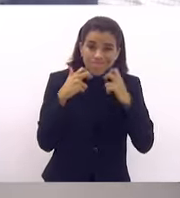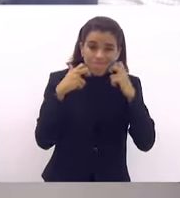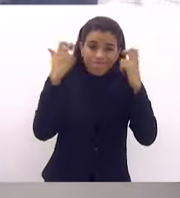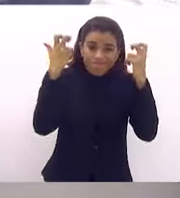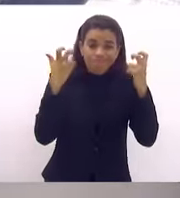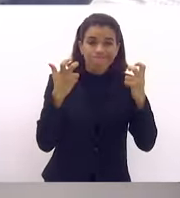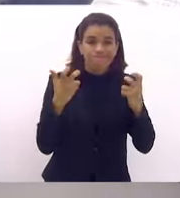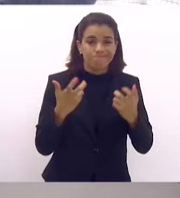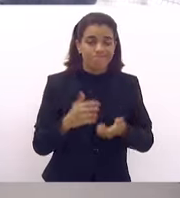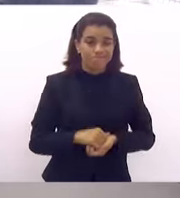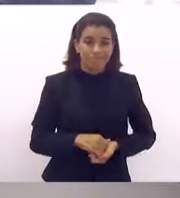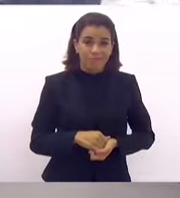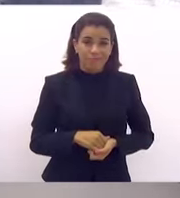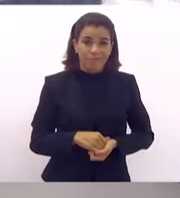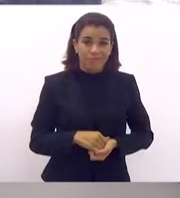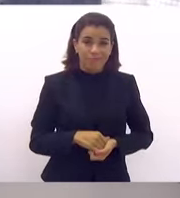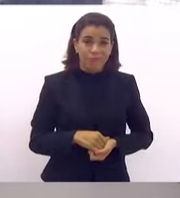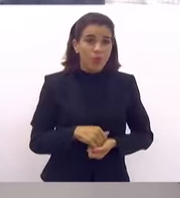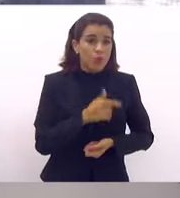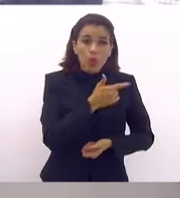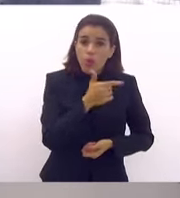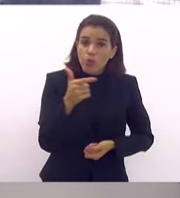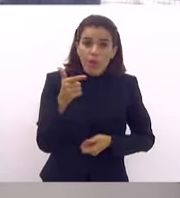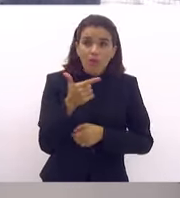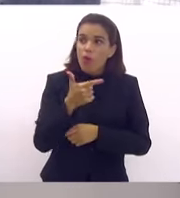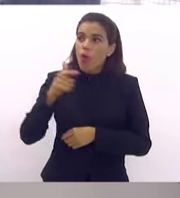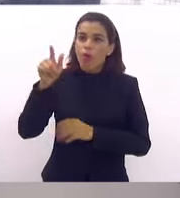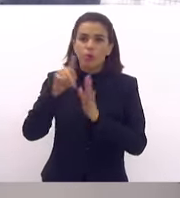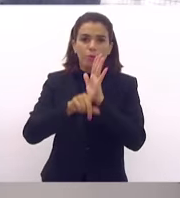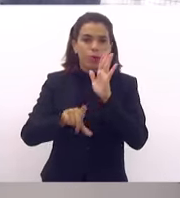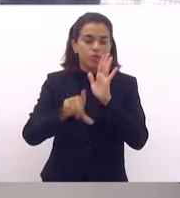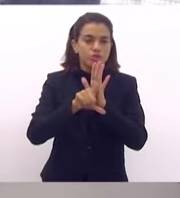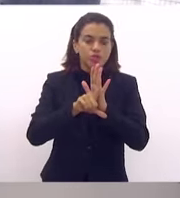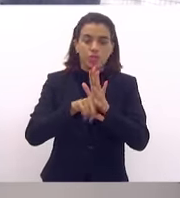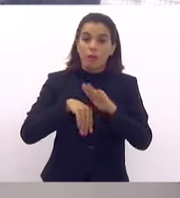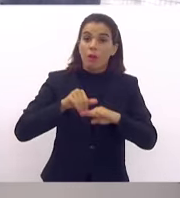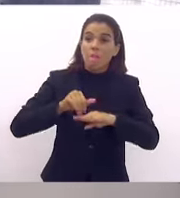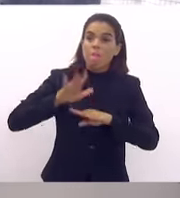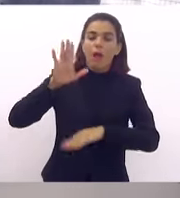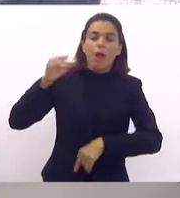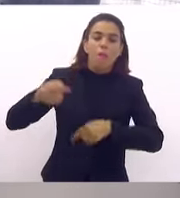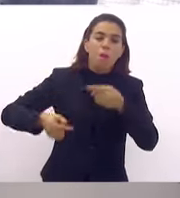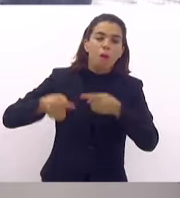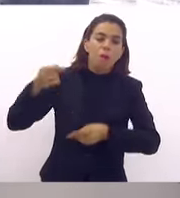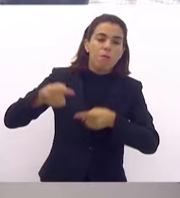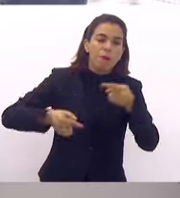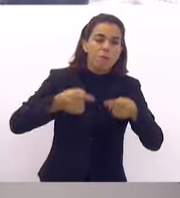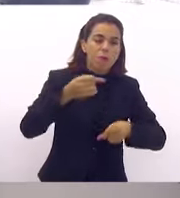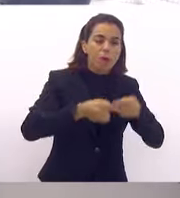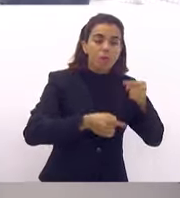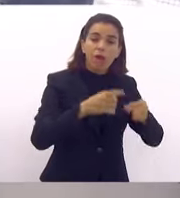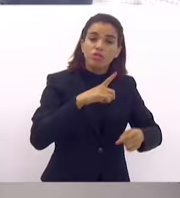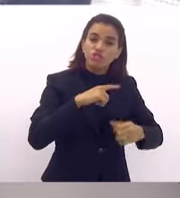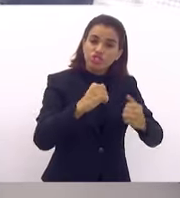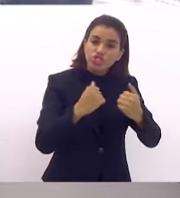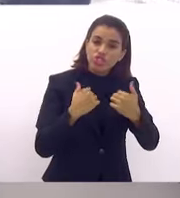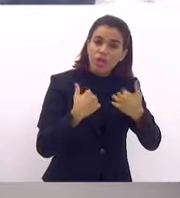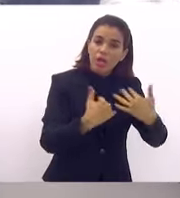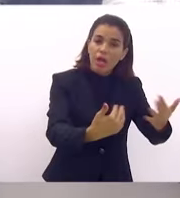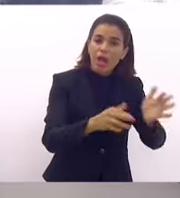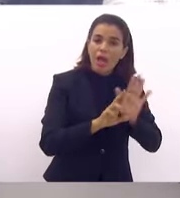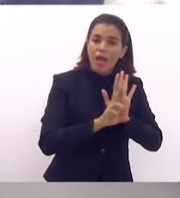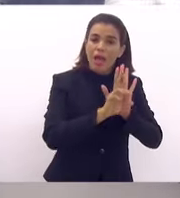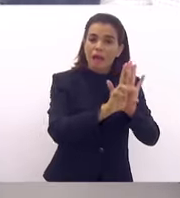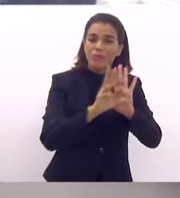Não teve projeto mais discutido que esse. A audiência pública tinha mais de 200 pessoas de todos os municípios. Outra coisa, eu